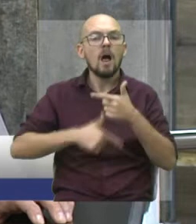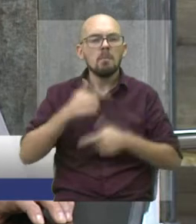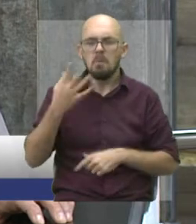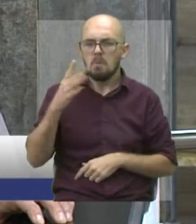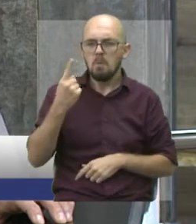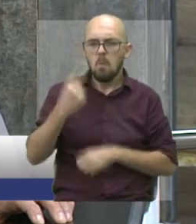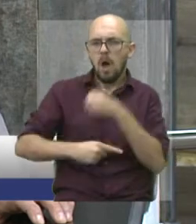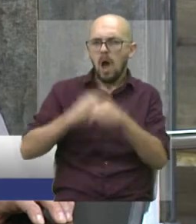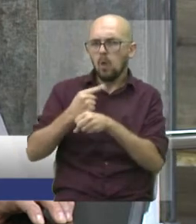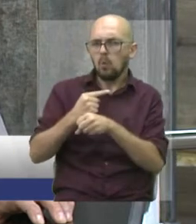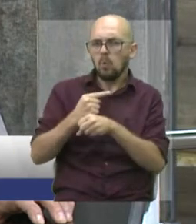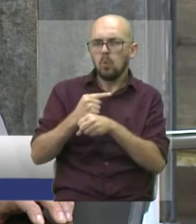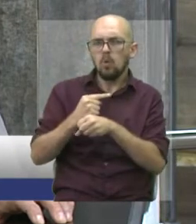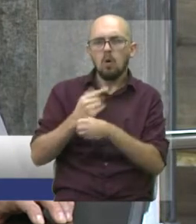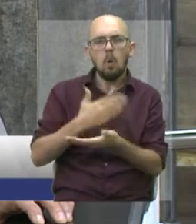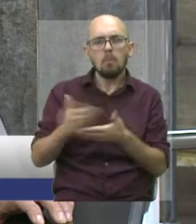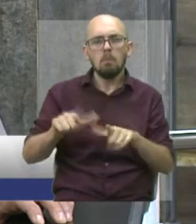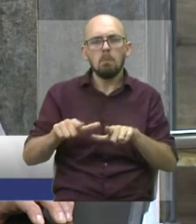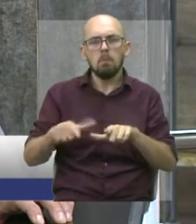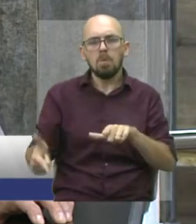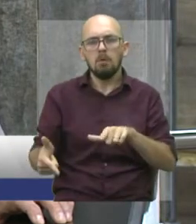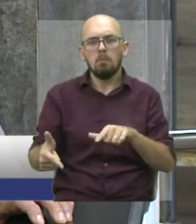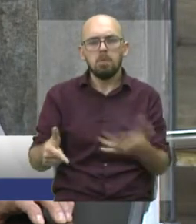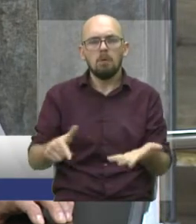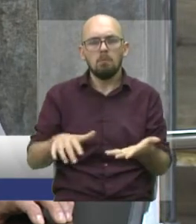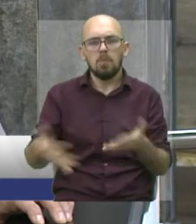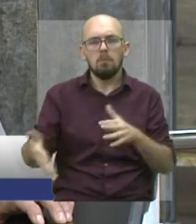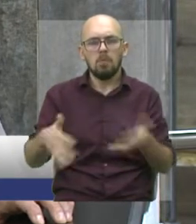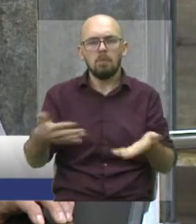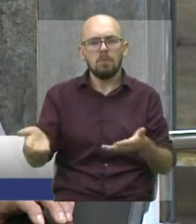ano? Já começou a soltar tudo o piso?